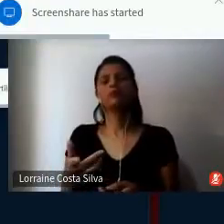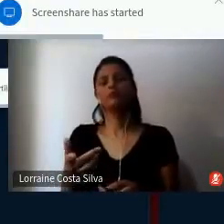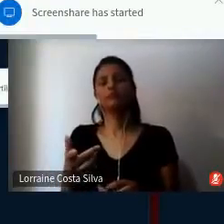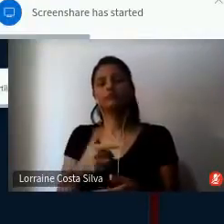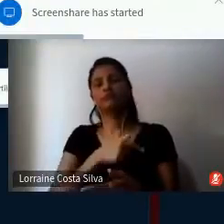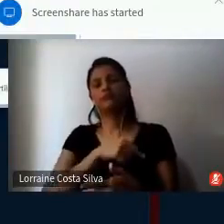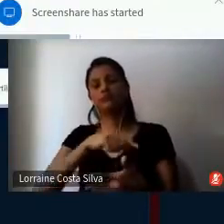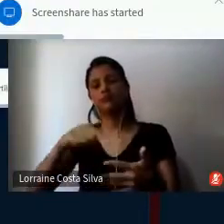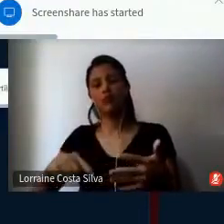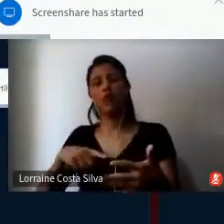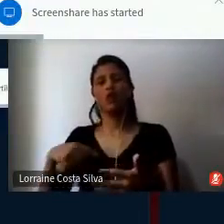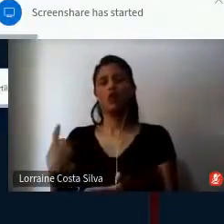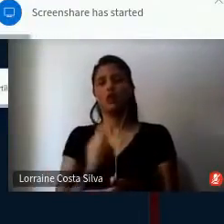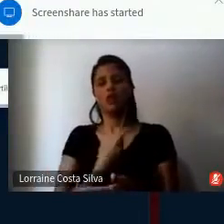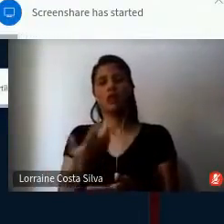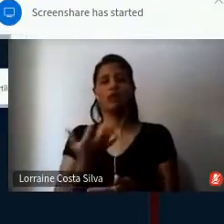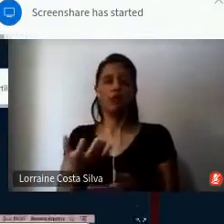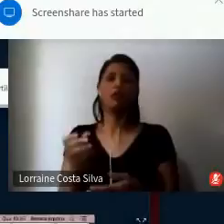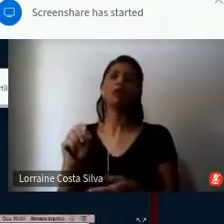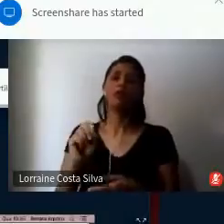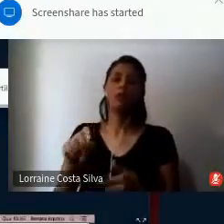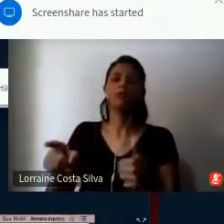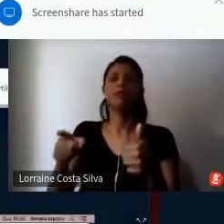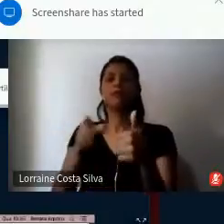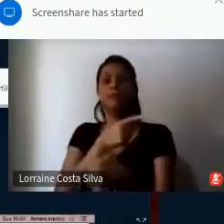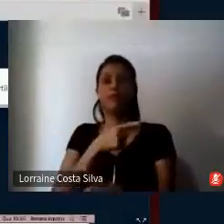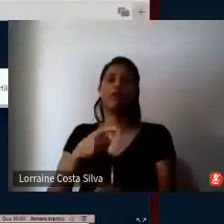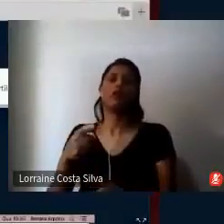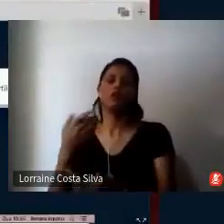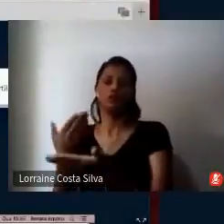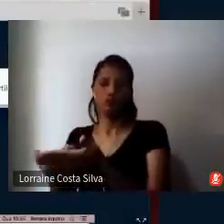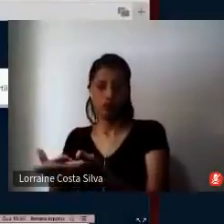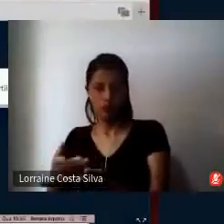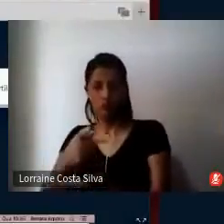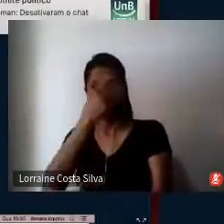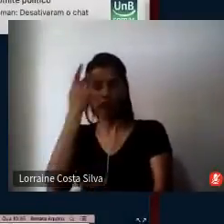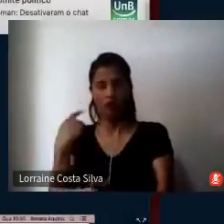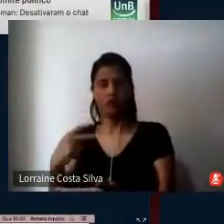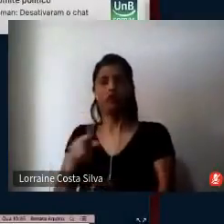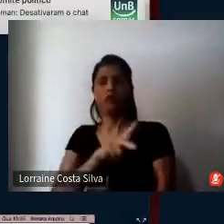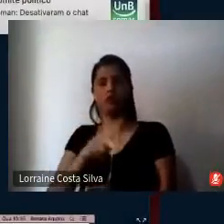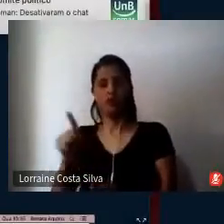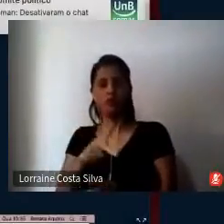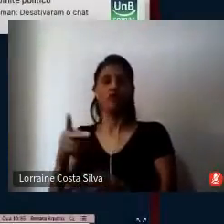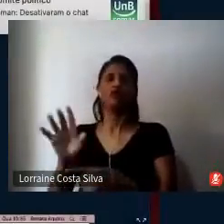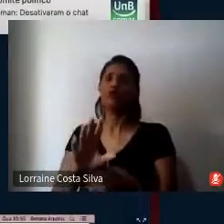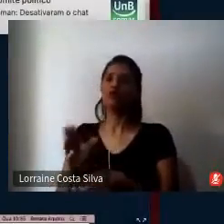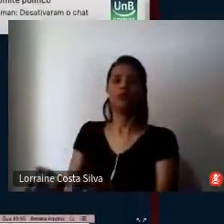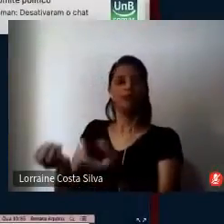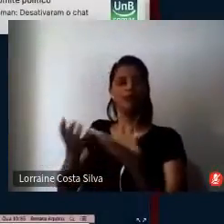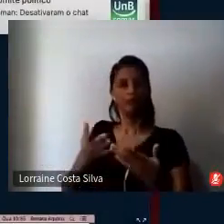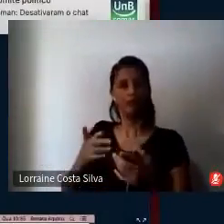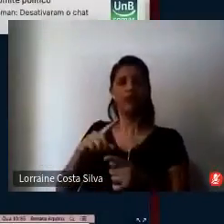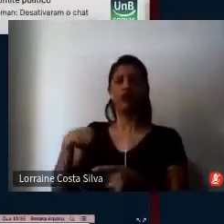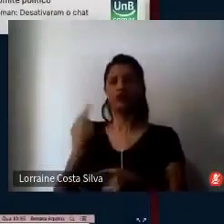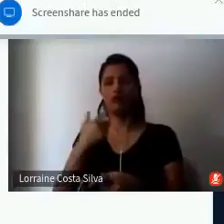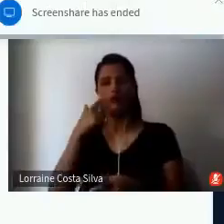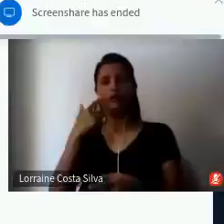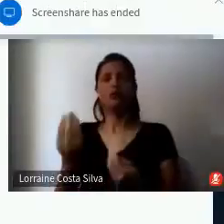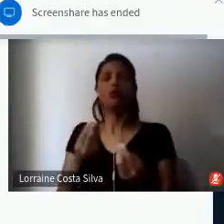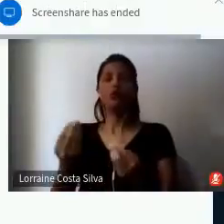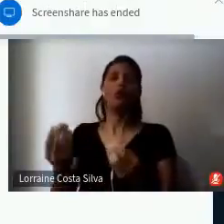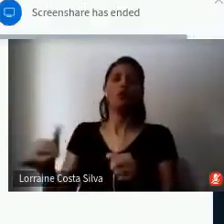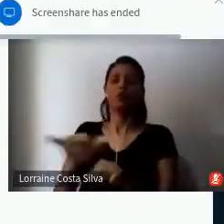nós queremos ouvir estudantes e professores sobre metodologias e recursos didáticos também utilizados nessa etapa de ensino à